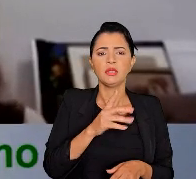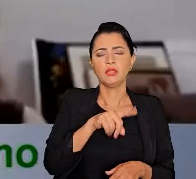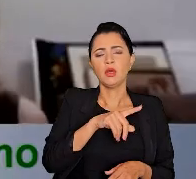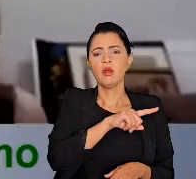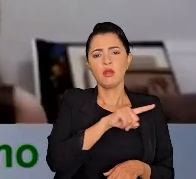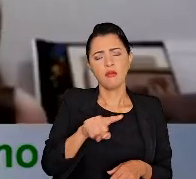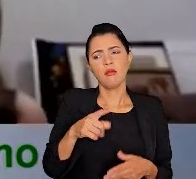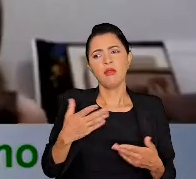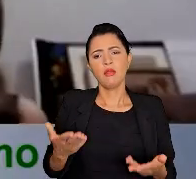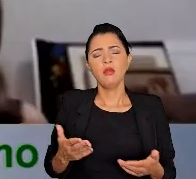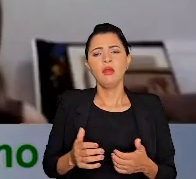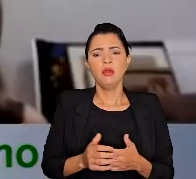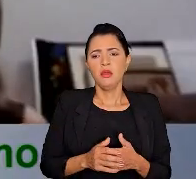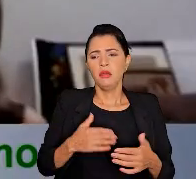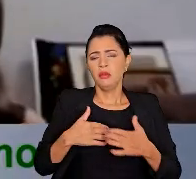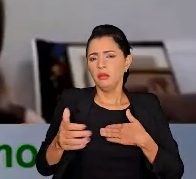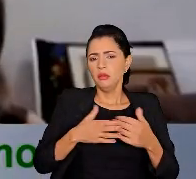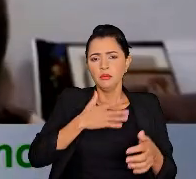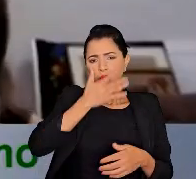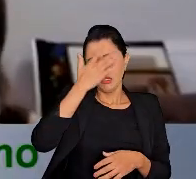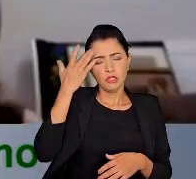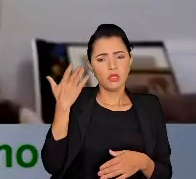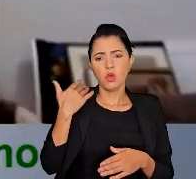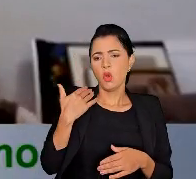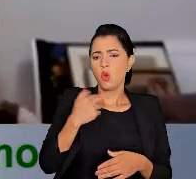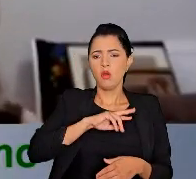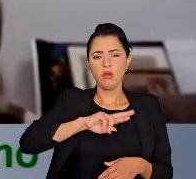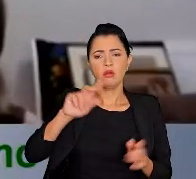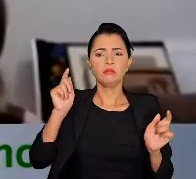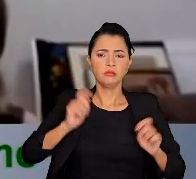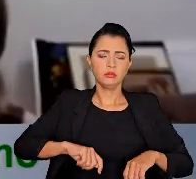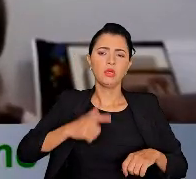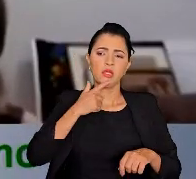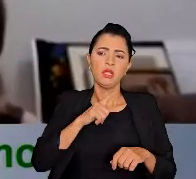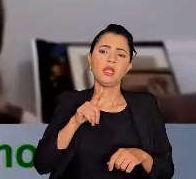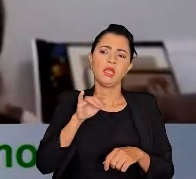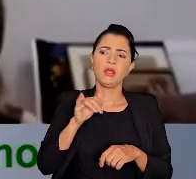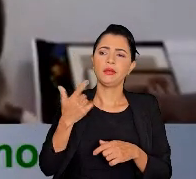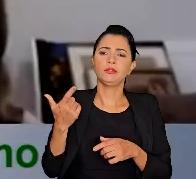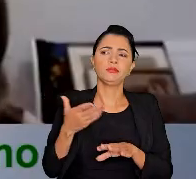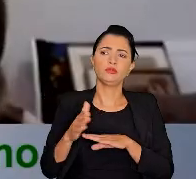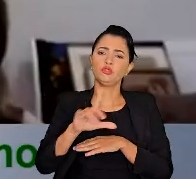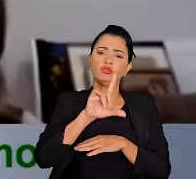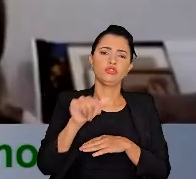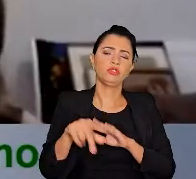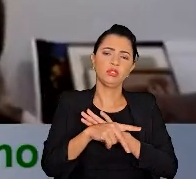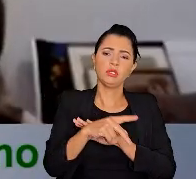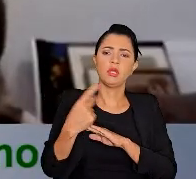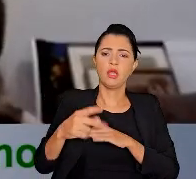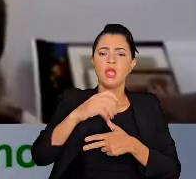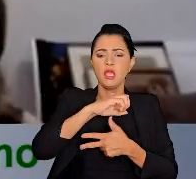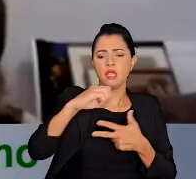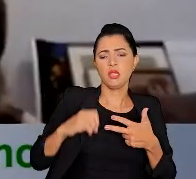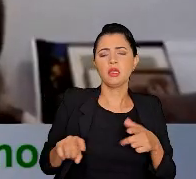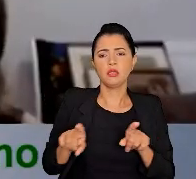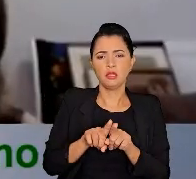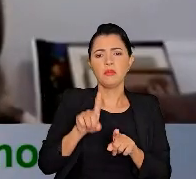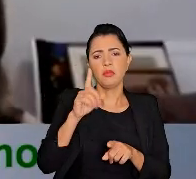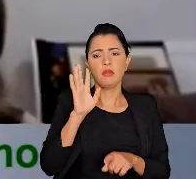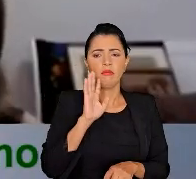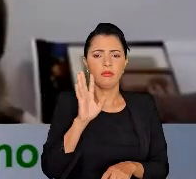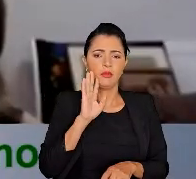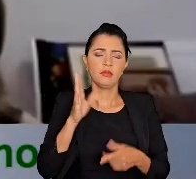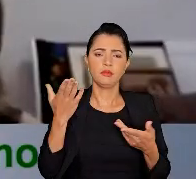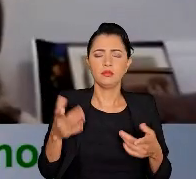que qualquer pessoa de qualquer religião deveria poder se ausentar nas datas, e a questão do Enem também é bem interessante,